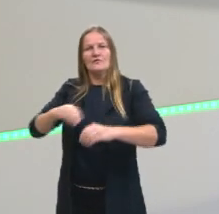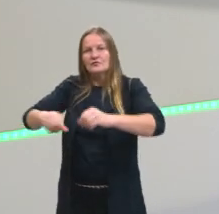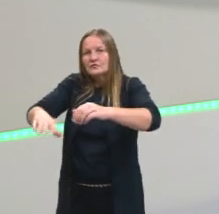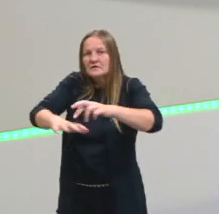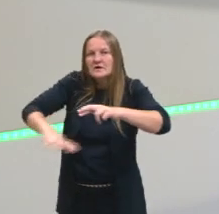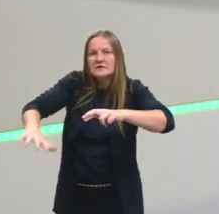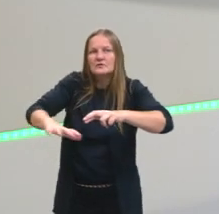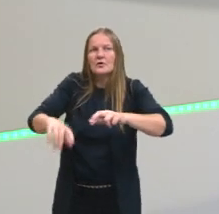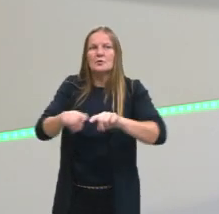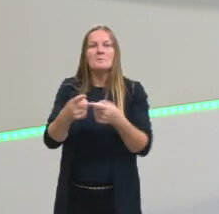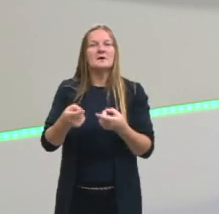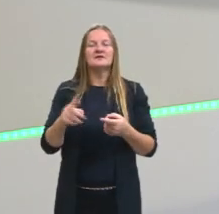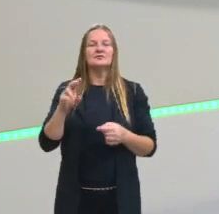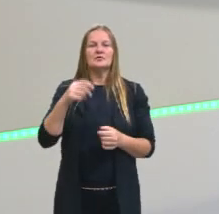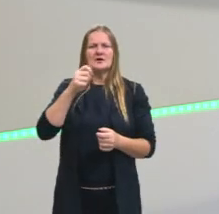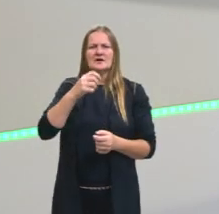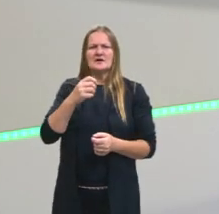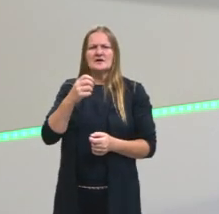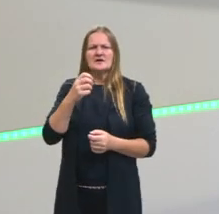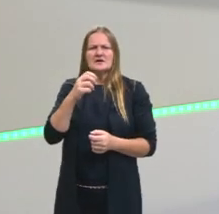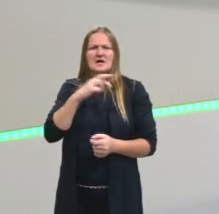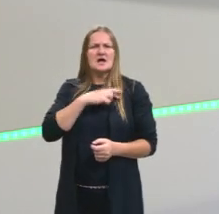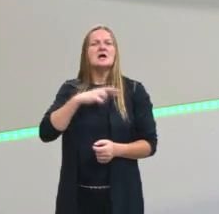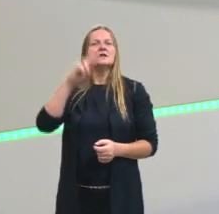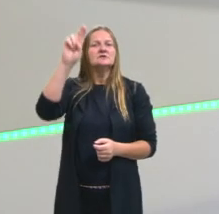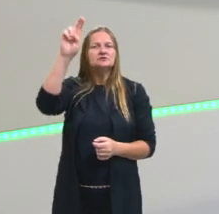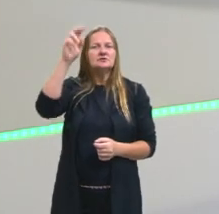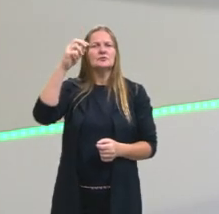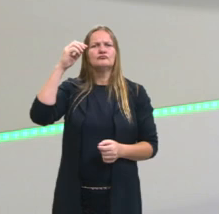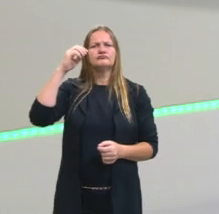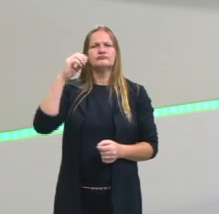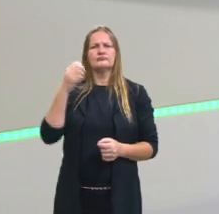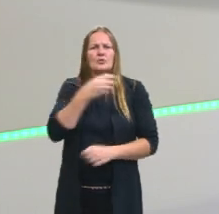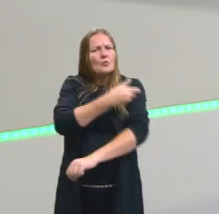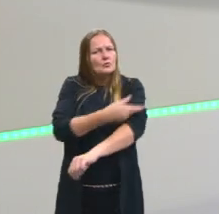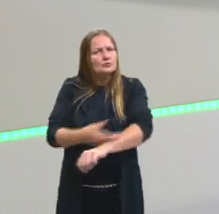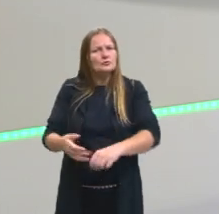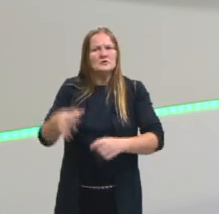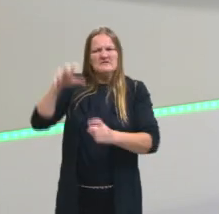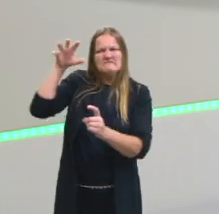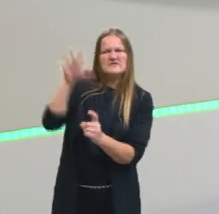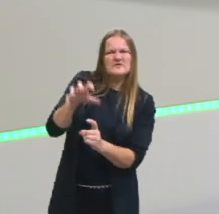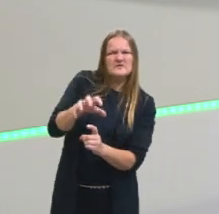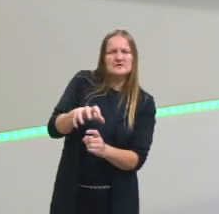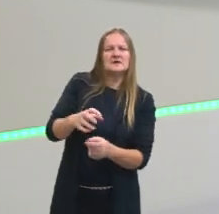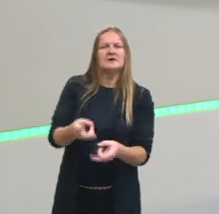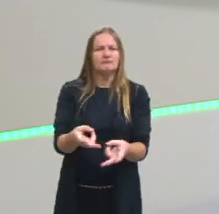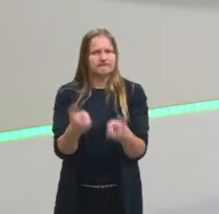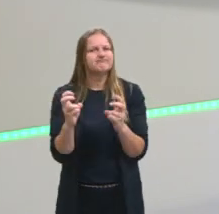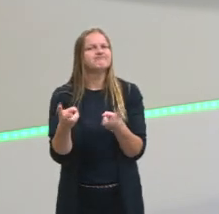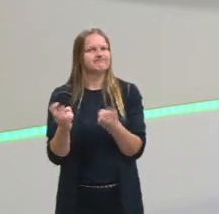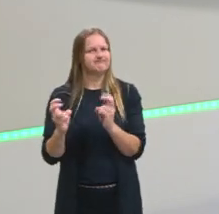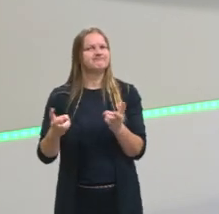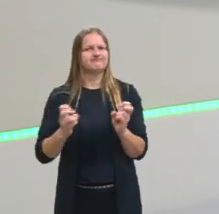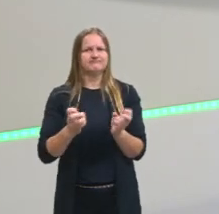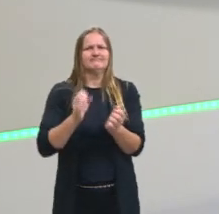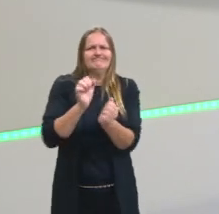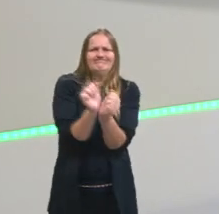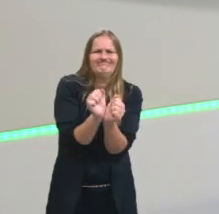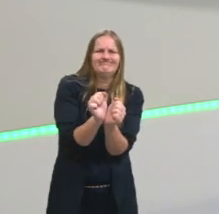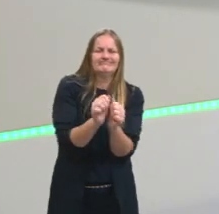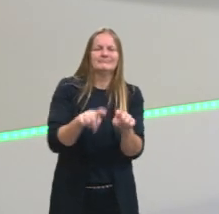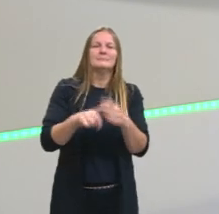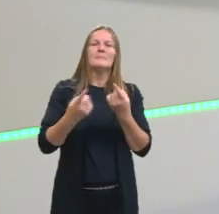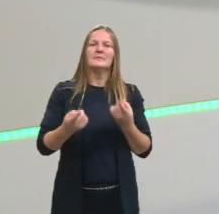território mas não impunham nem a sua religião nem os seus costumes esse povo era explorado por vezes era escravizado